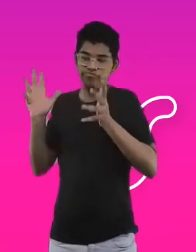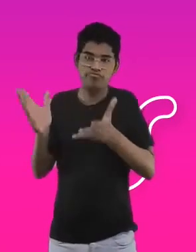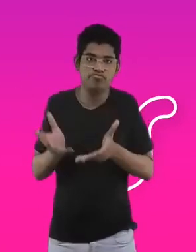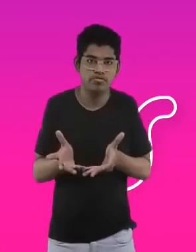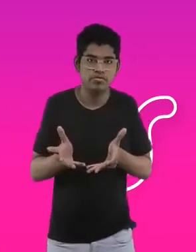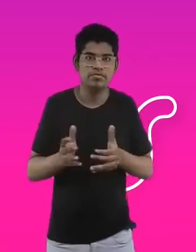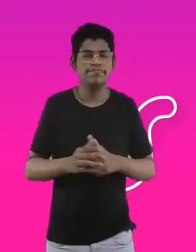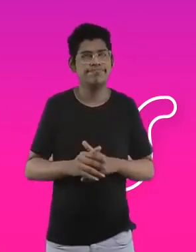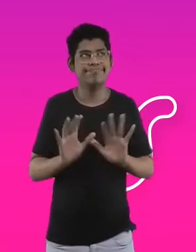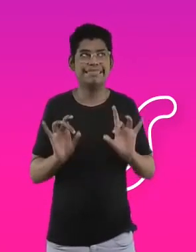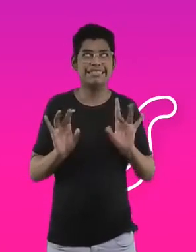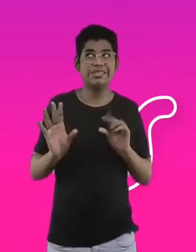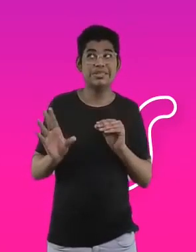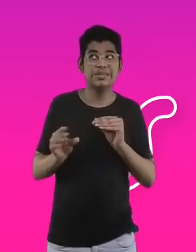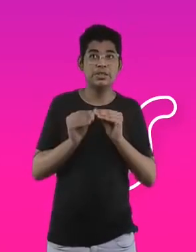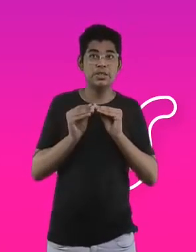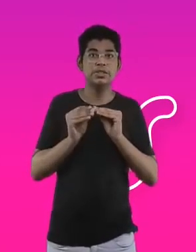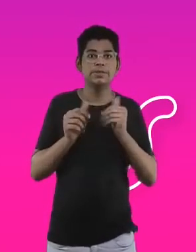isso.